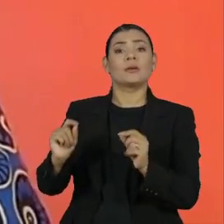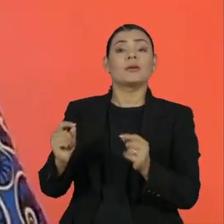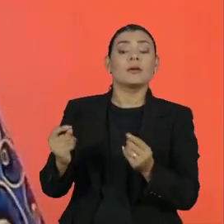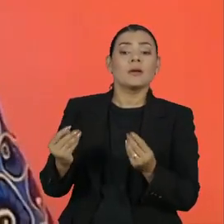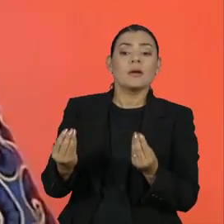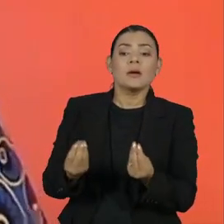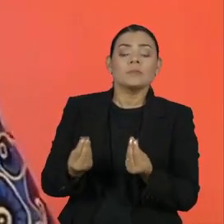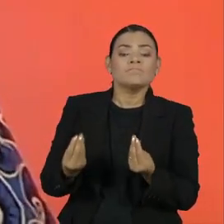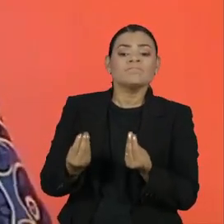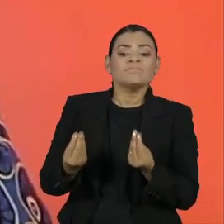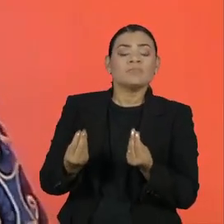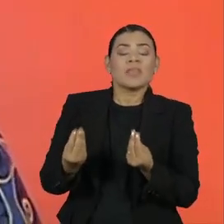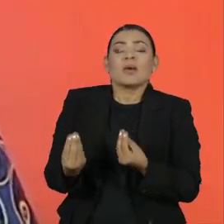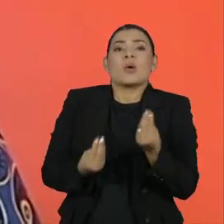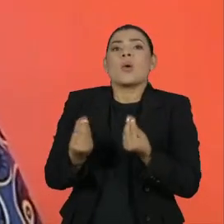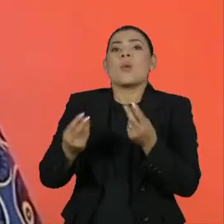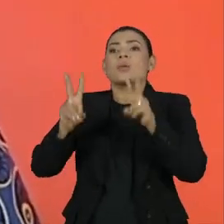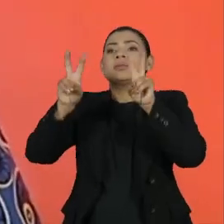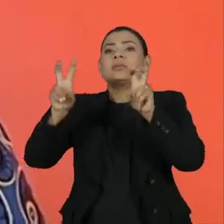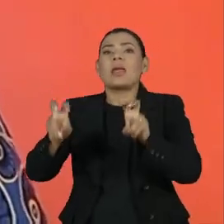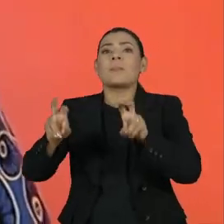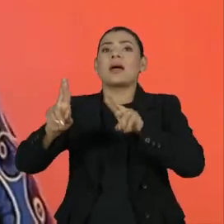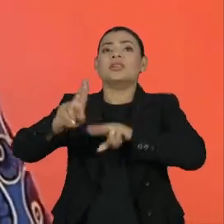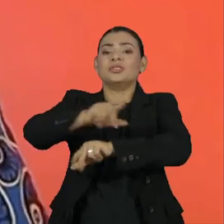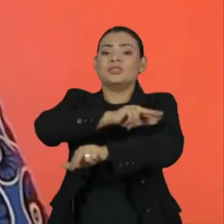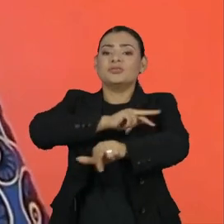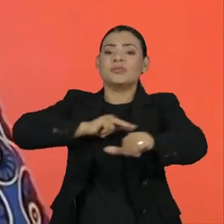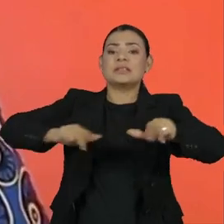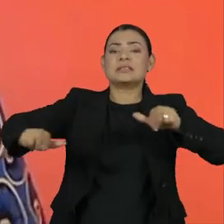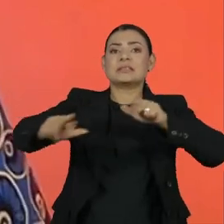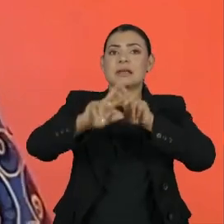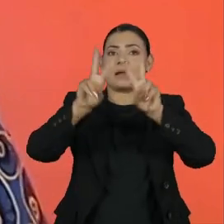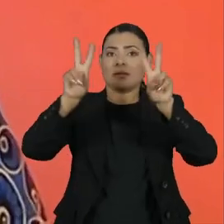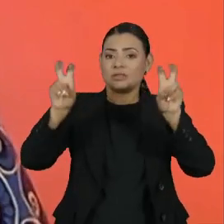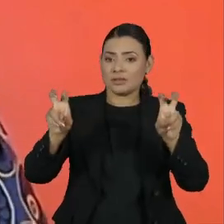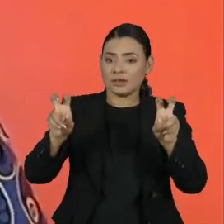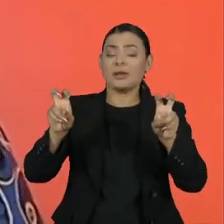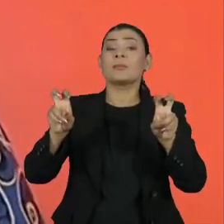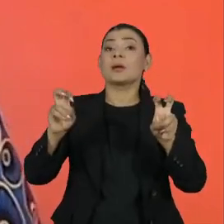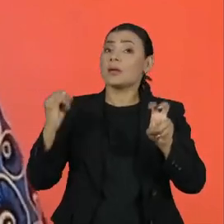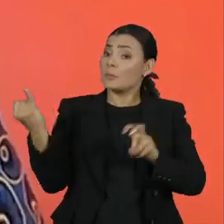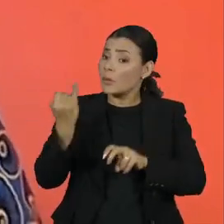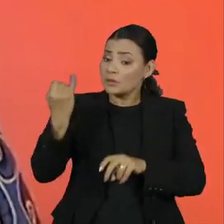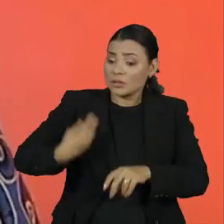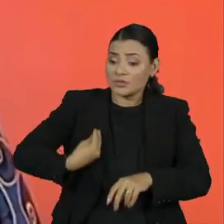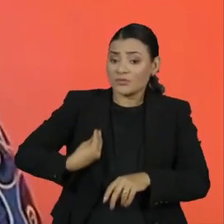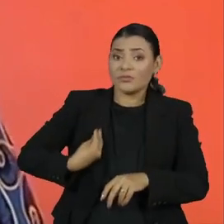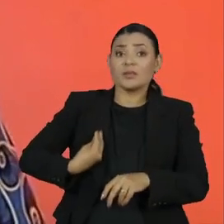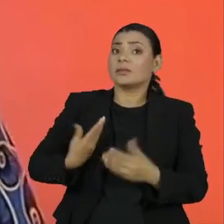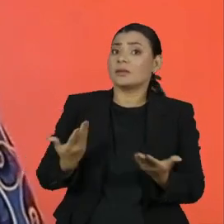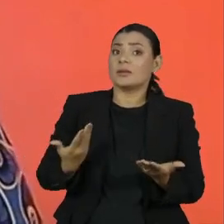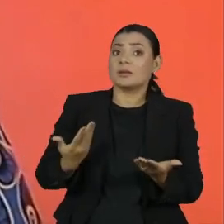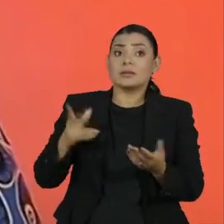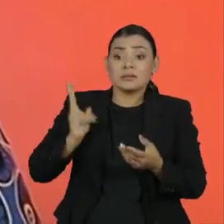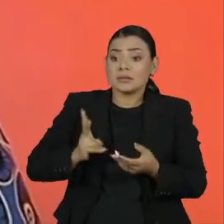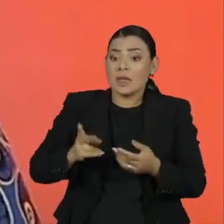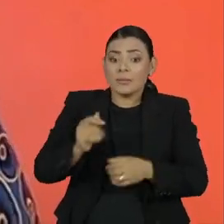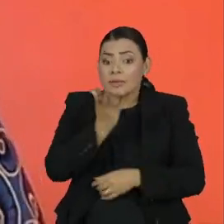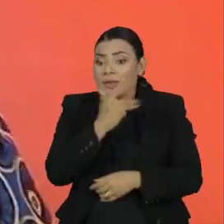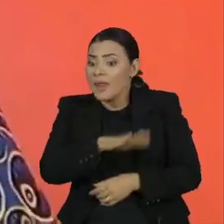como temas relacionados à diversidade deveriam já estar presentes na nossa vida num primeiro momento de